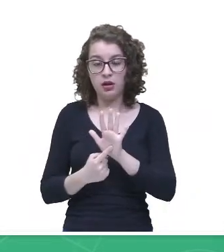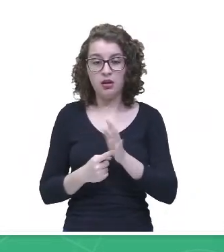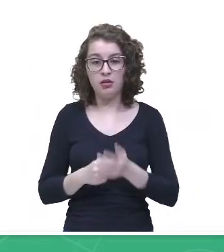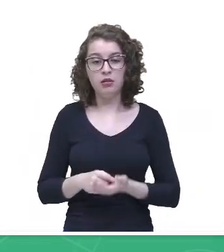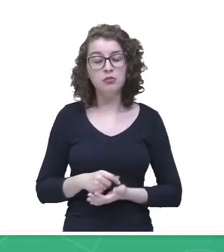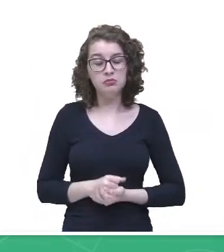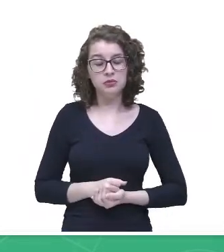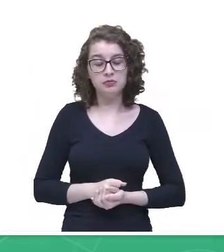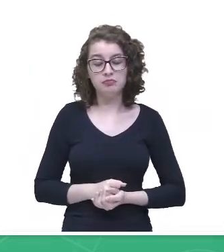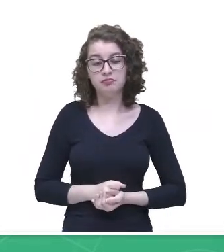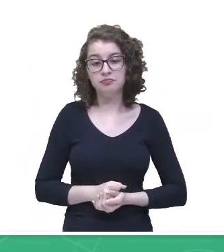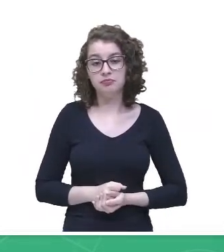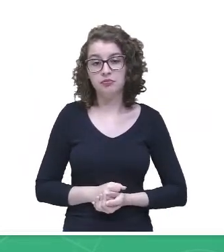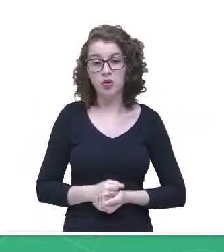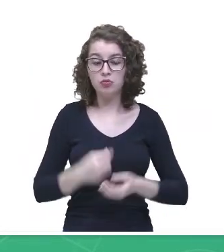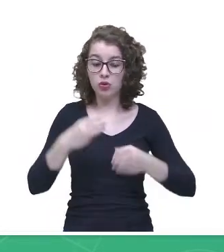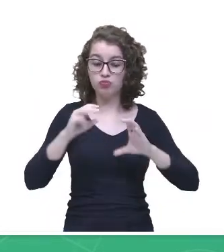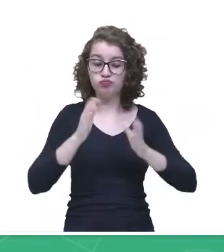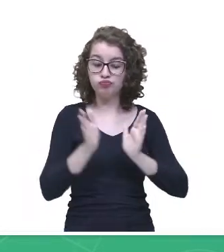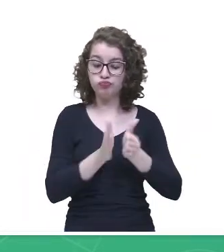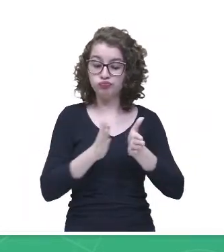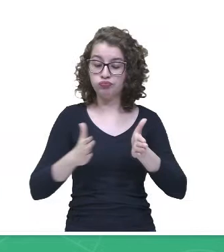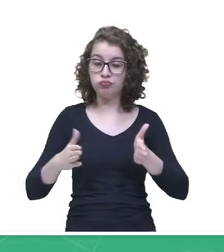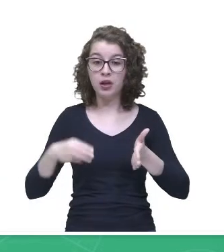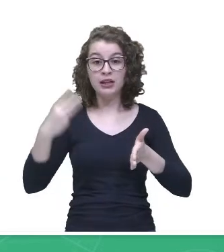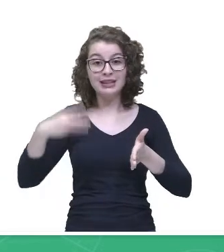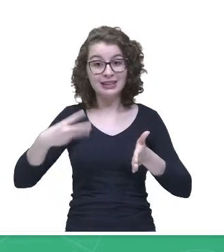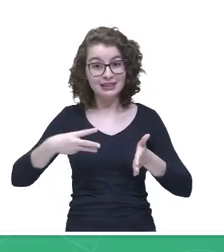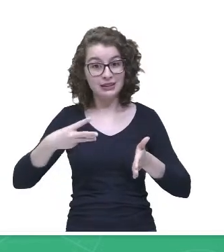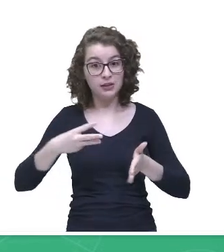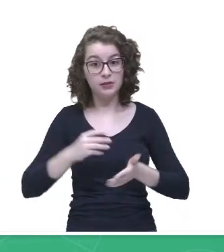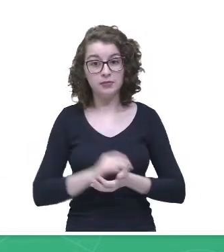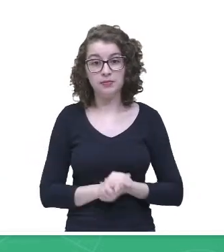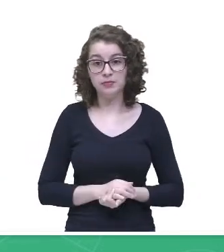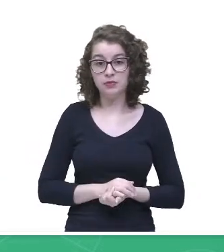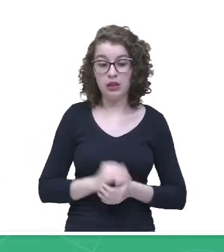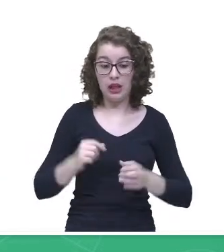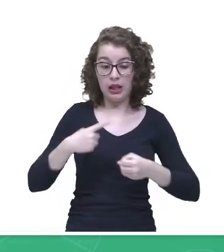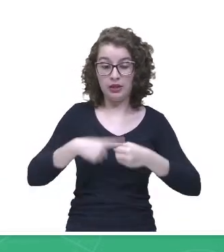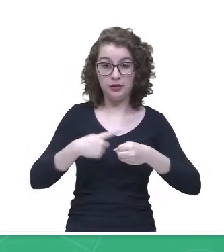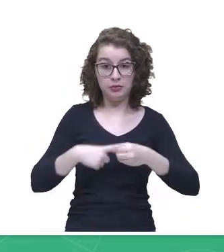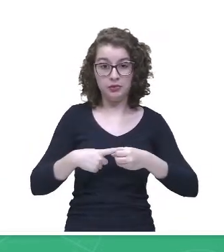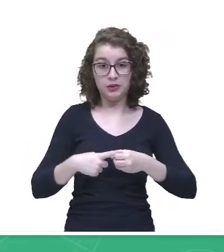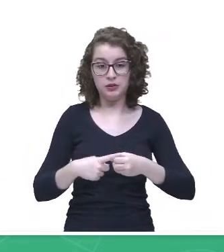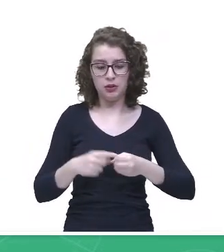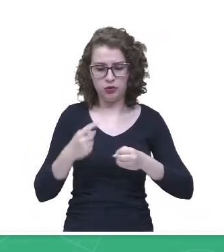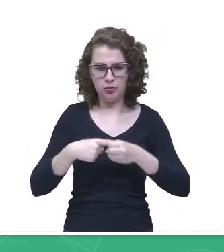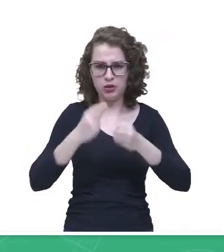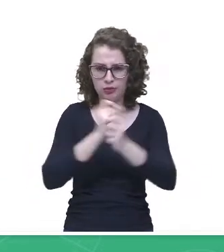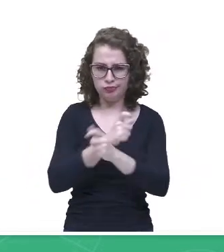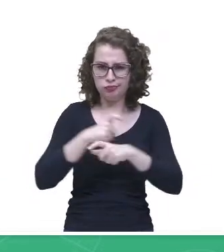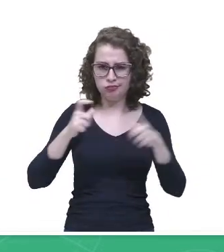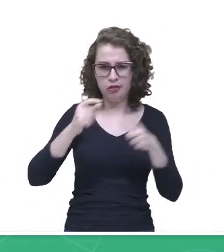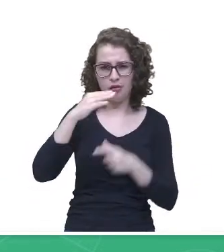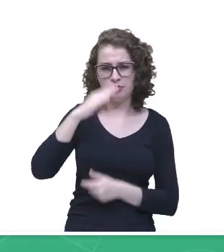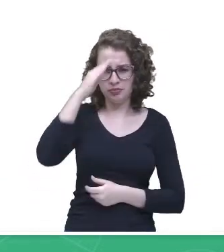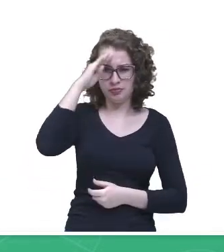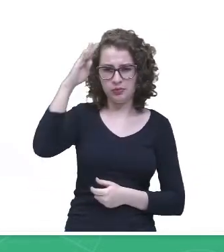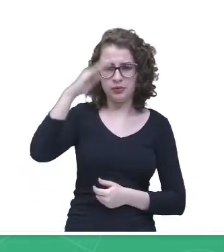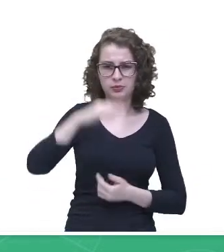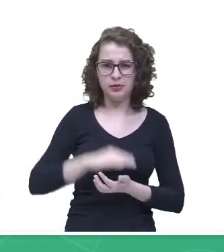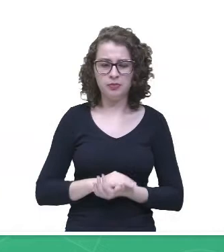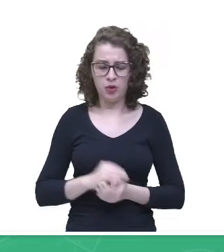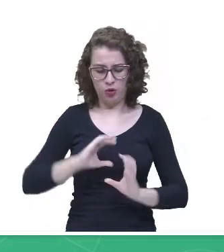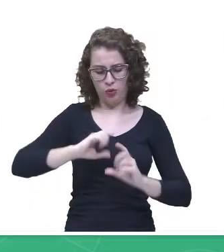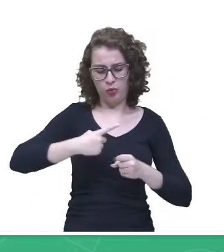isso. O setor terciário em uma cidade, né, em uma grande cidade, em uma cidade